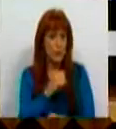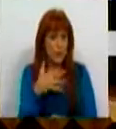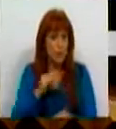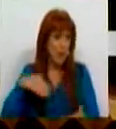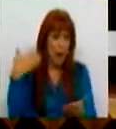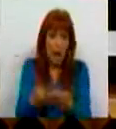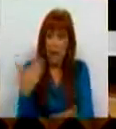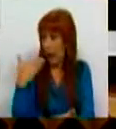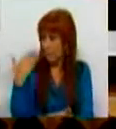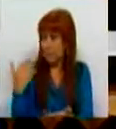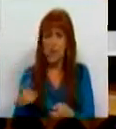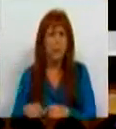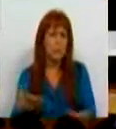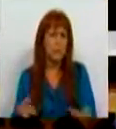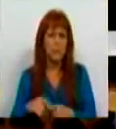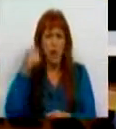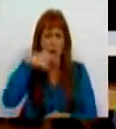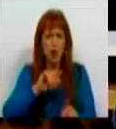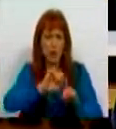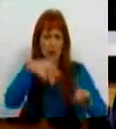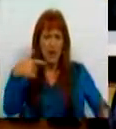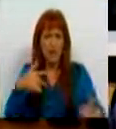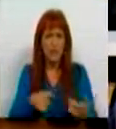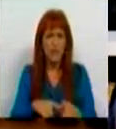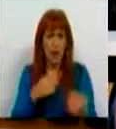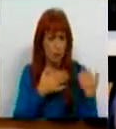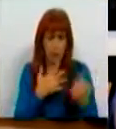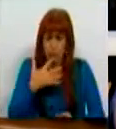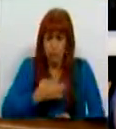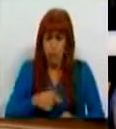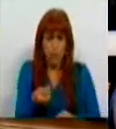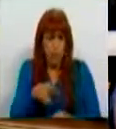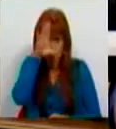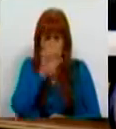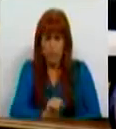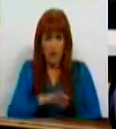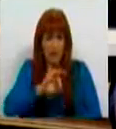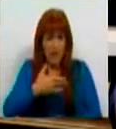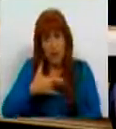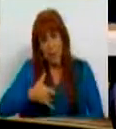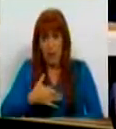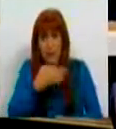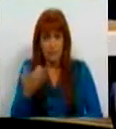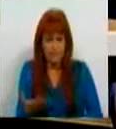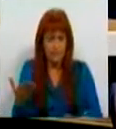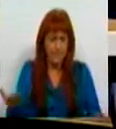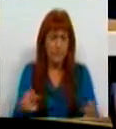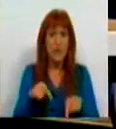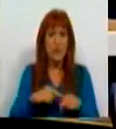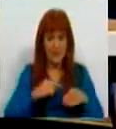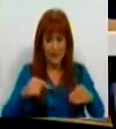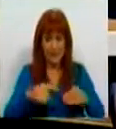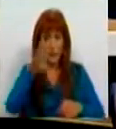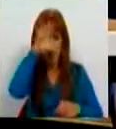2012 até há dias. Ora, o caso Banif é da inteira responsabilidade do anterior governo PSD-CDS. Nesse